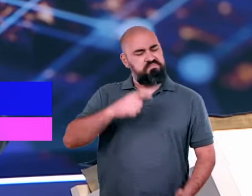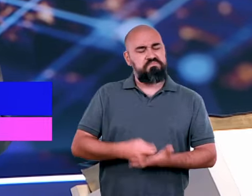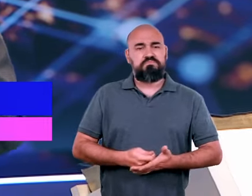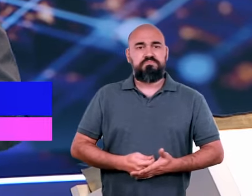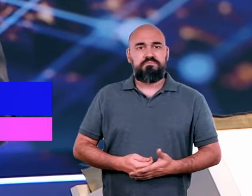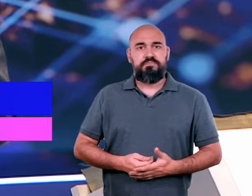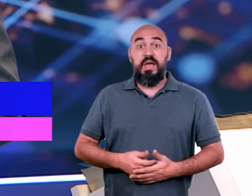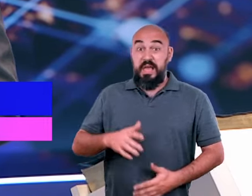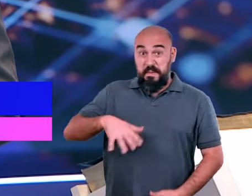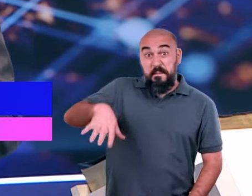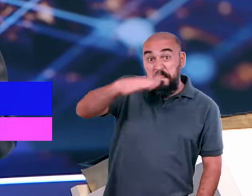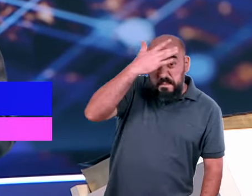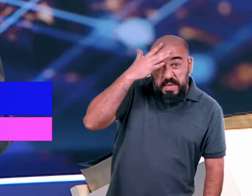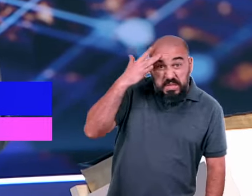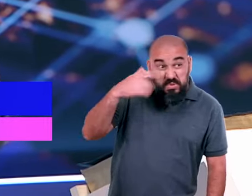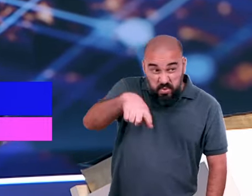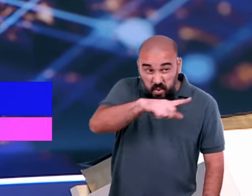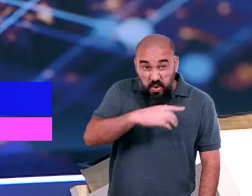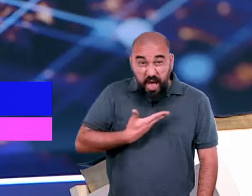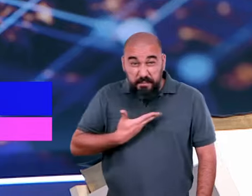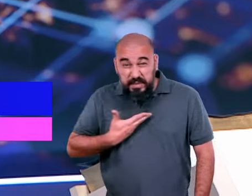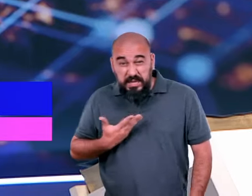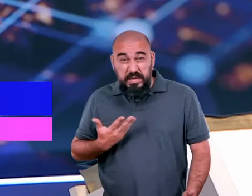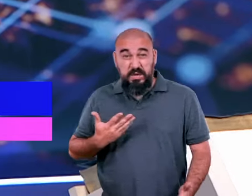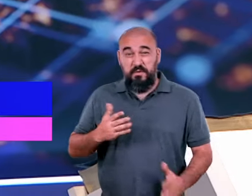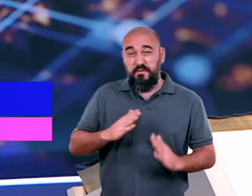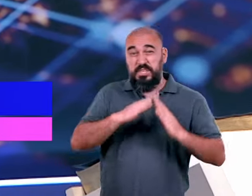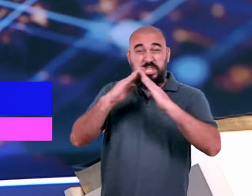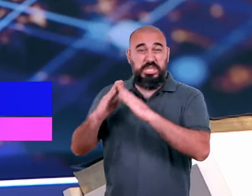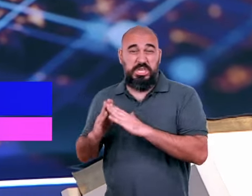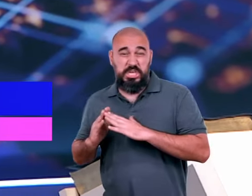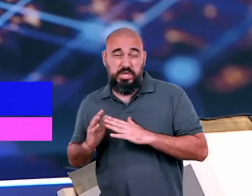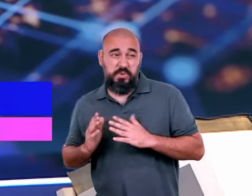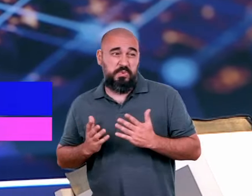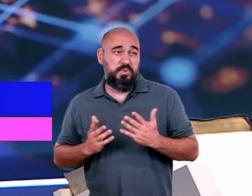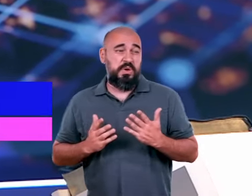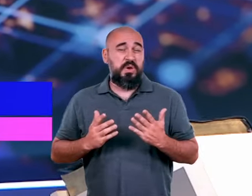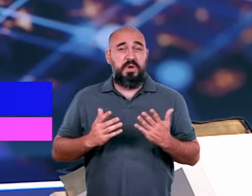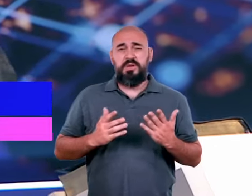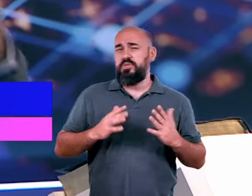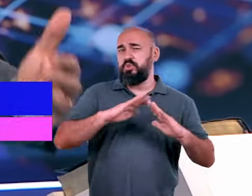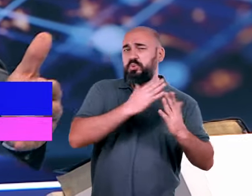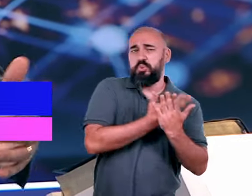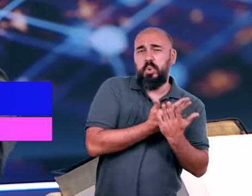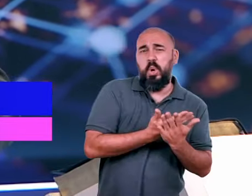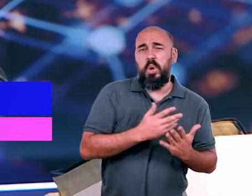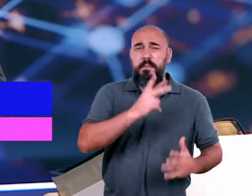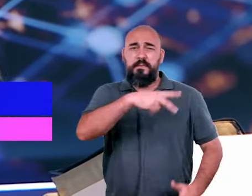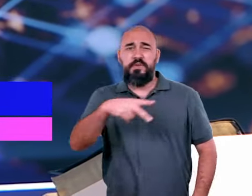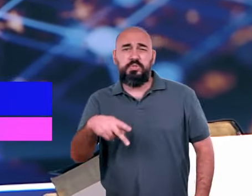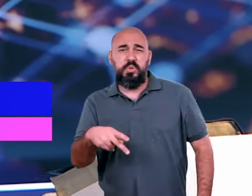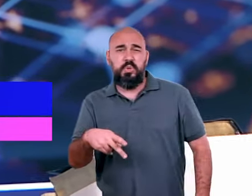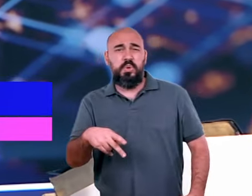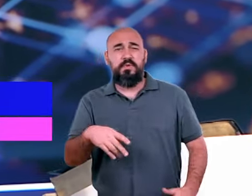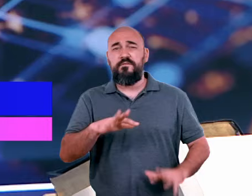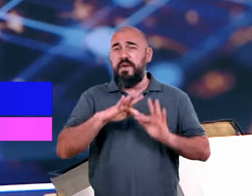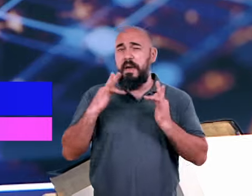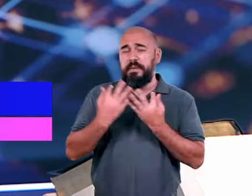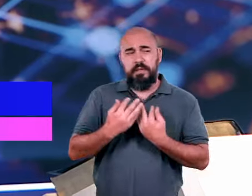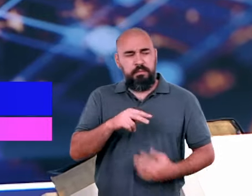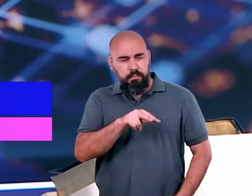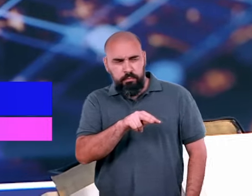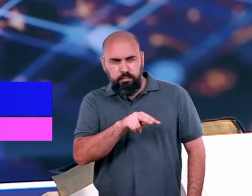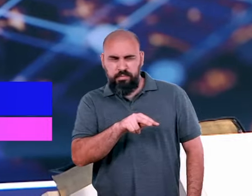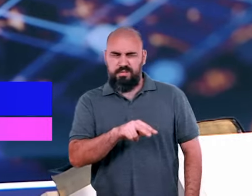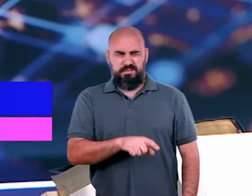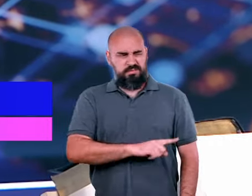pastor? Será que ele vai conseguir? Porque ele é muito tímido. Ele não é tão desinibido, e para falar em público, ele